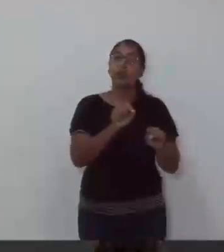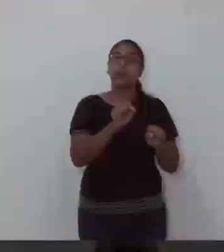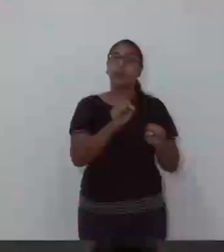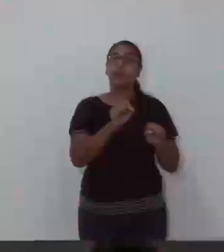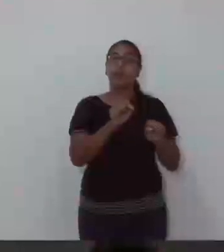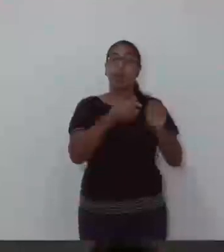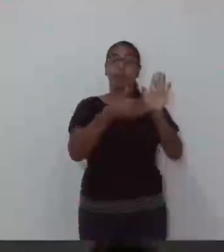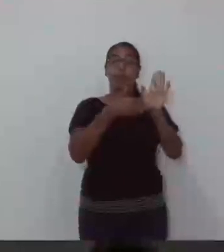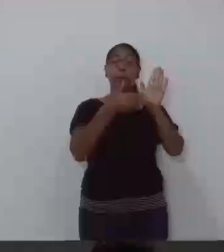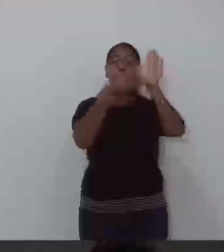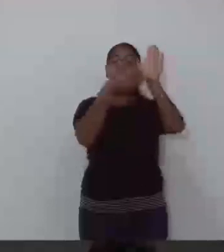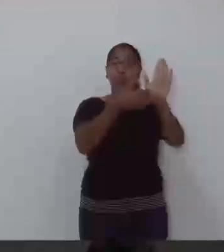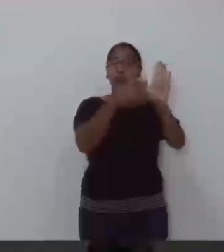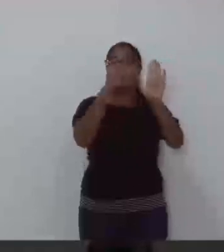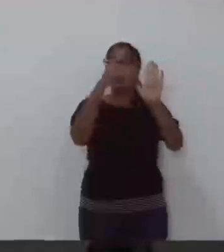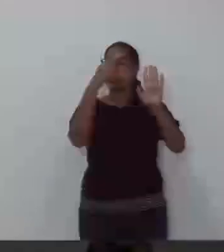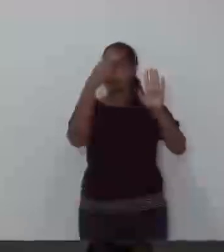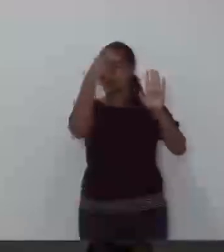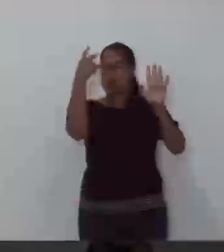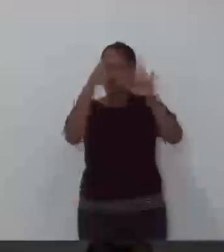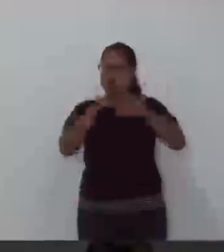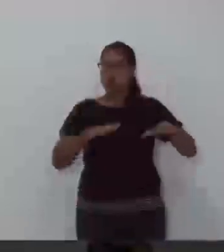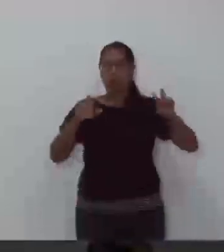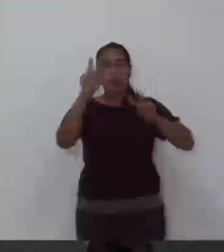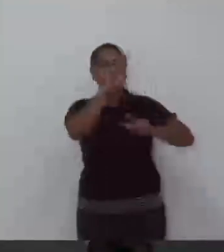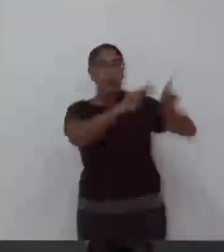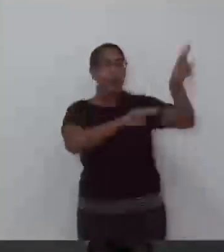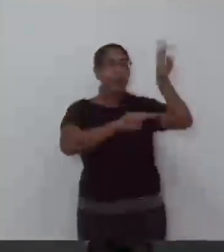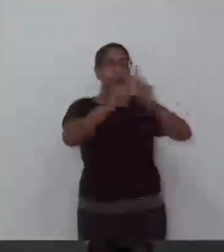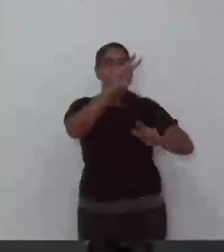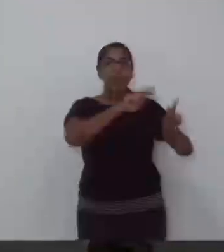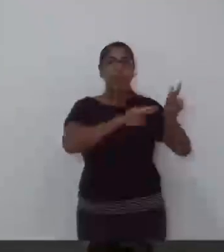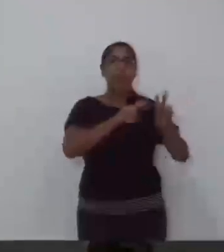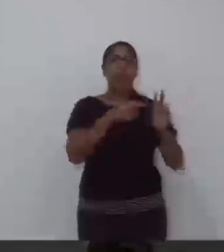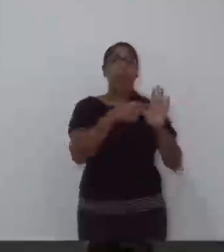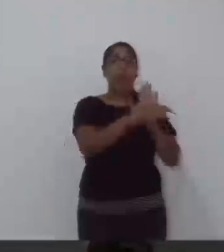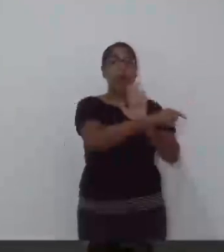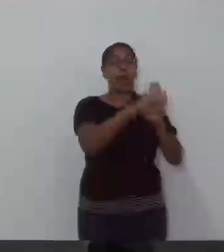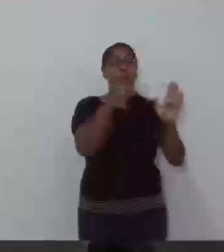identidade visual própria, observadas as limitações contidas no artigo